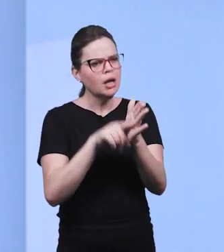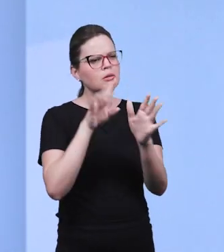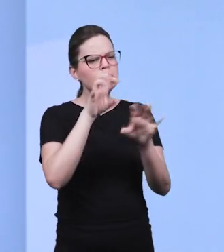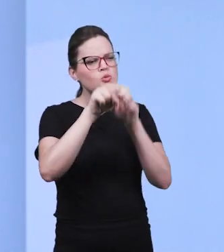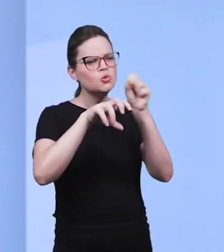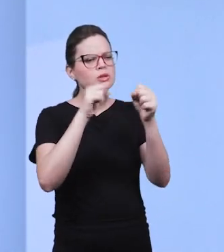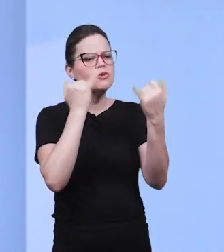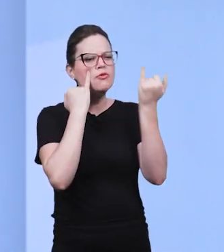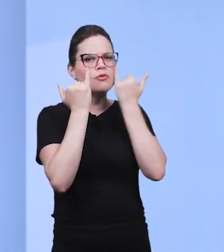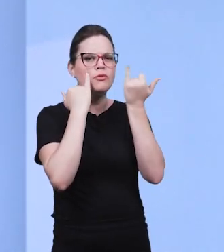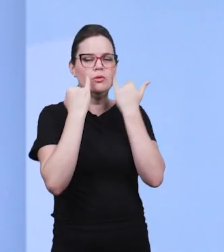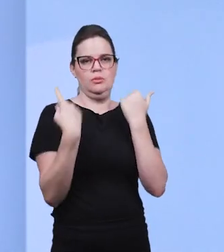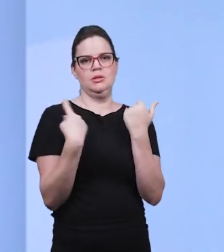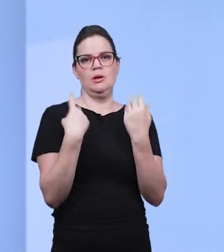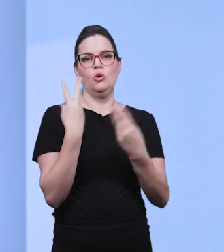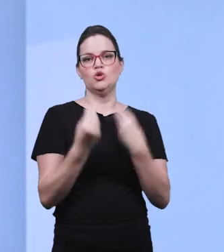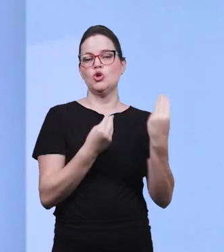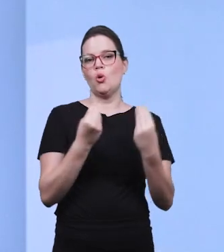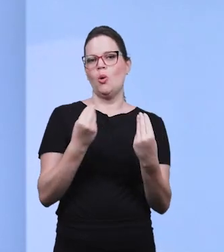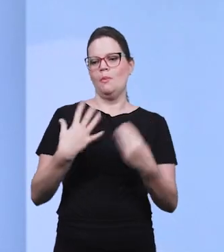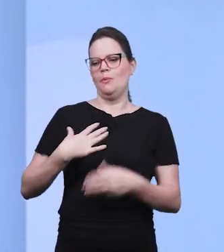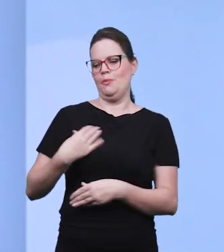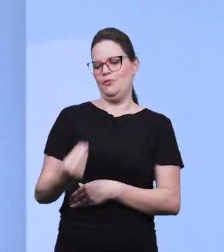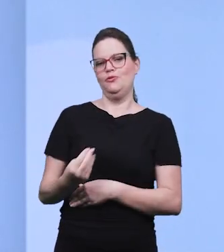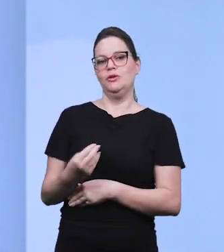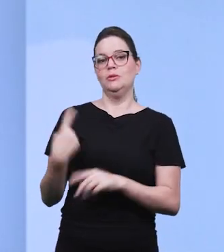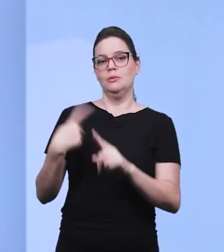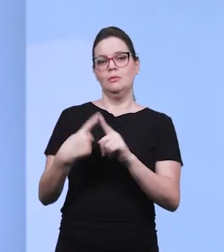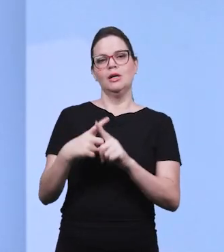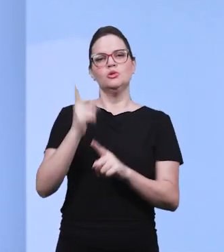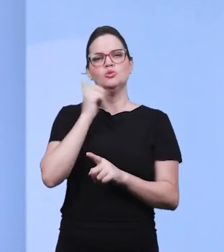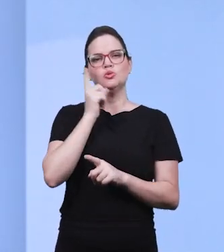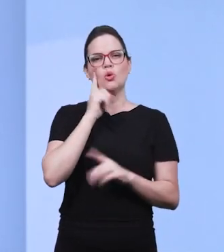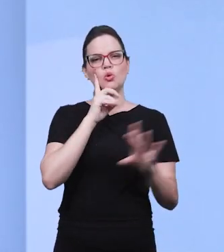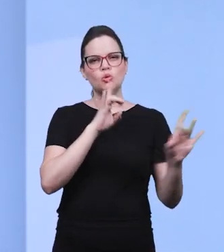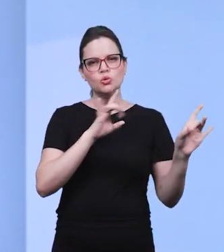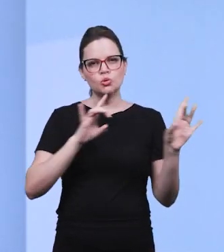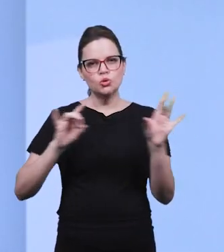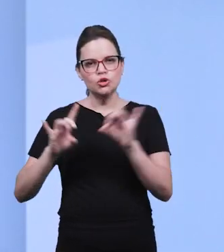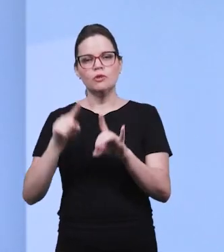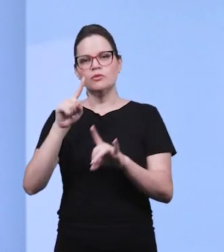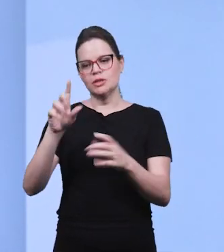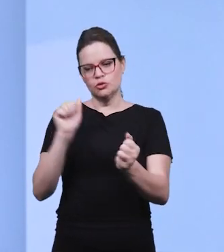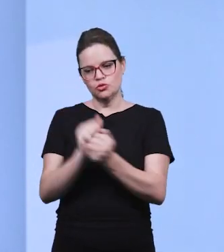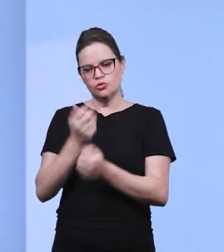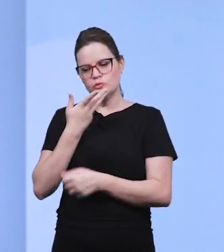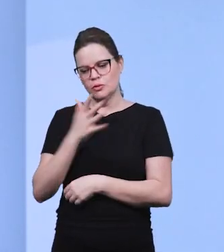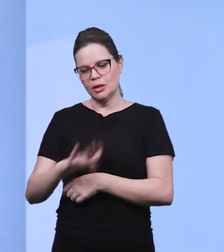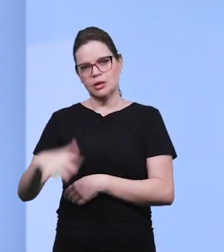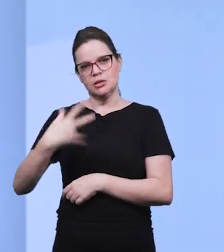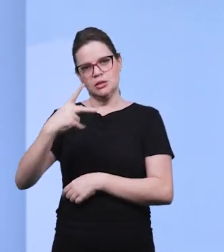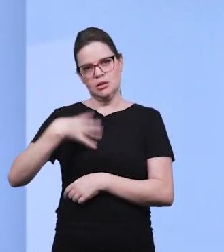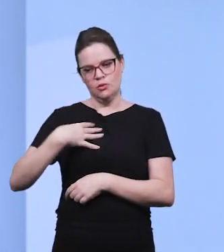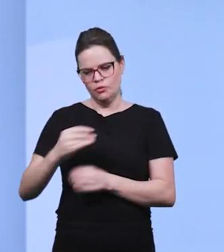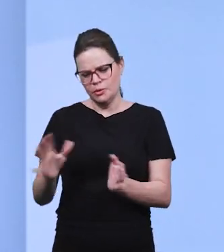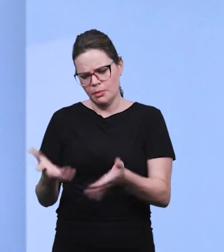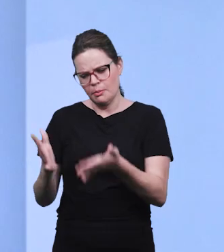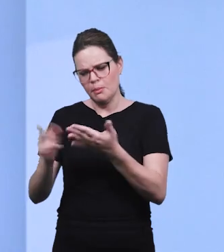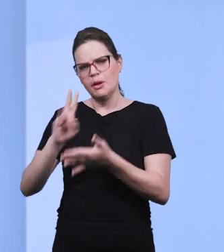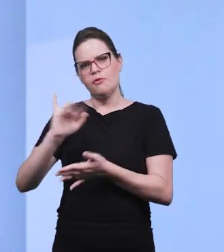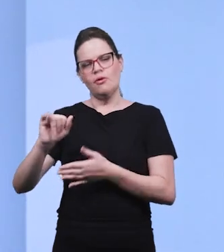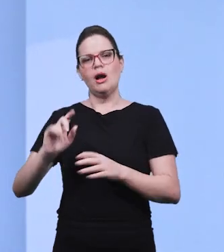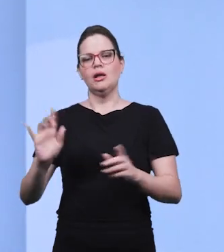filho, porque a estimulação no dia a dia vai fazer muita diferença também para a criança, né? Ela vai fazer